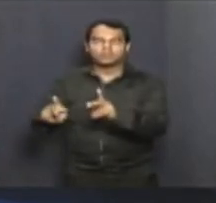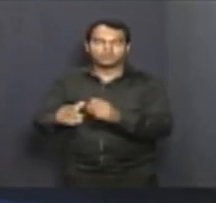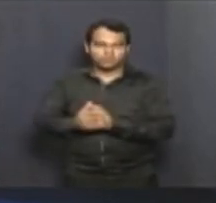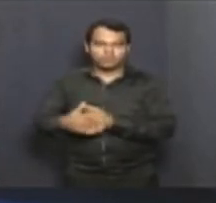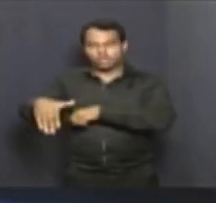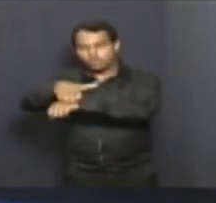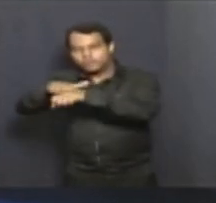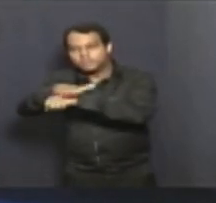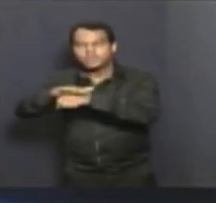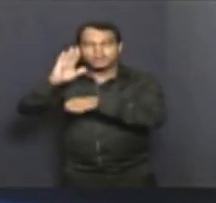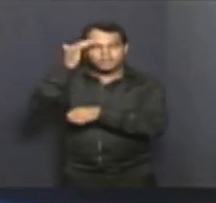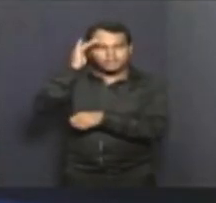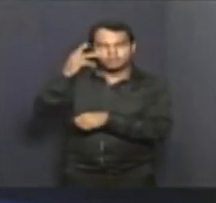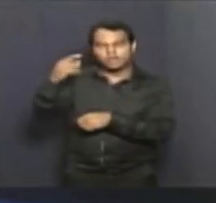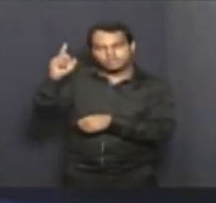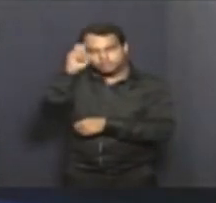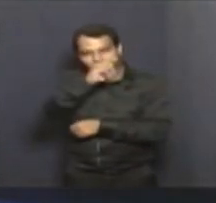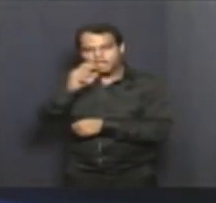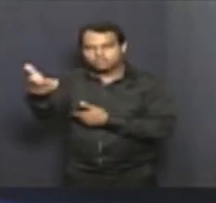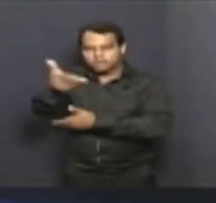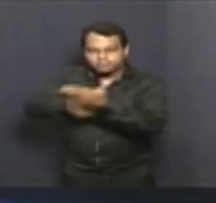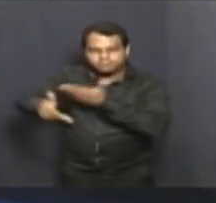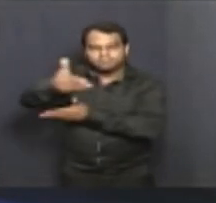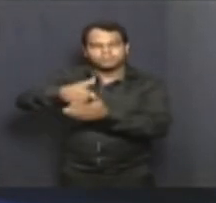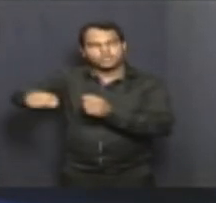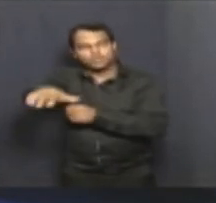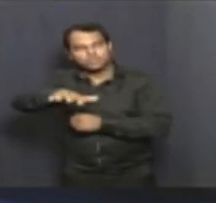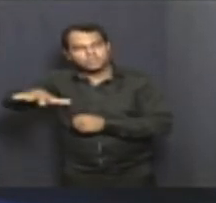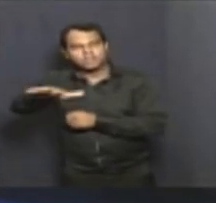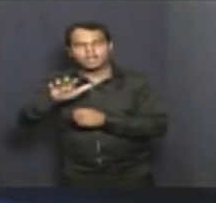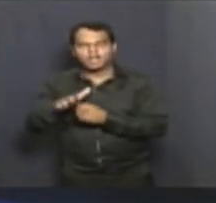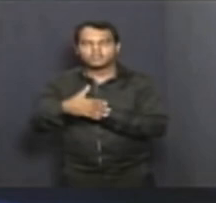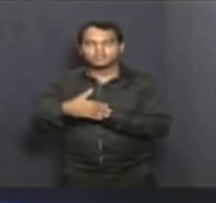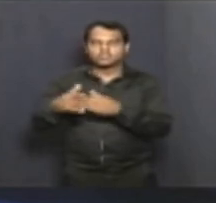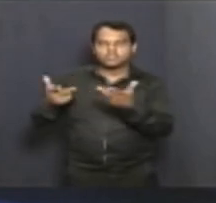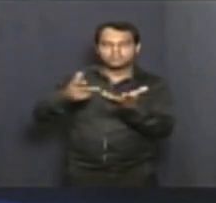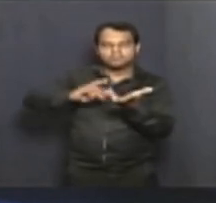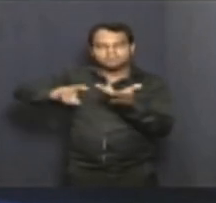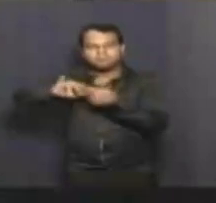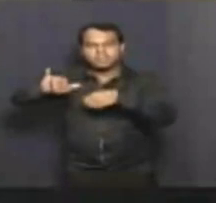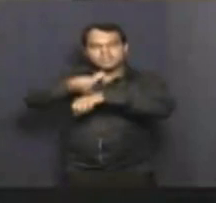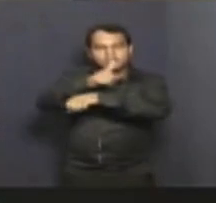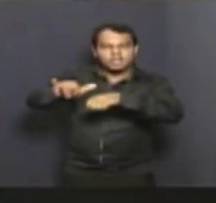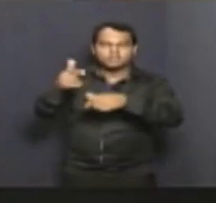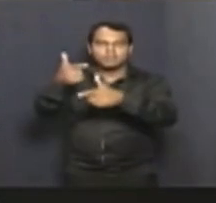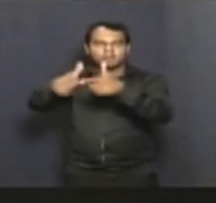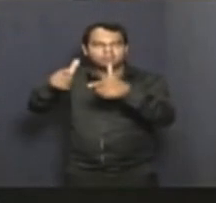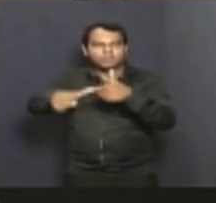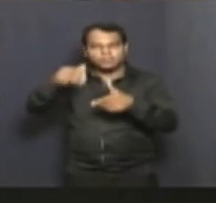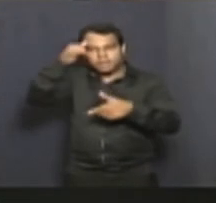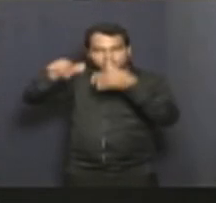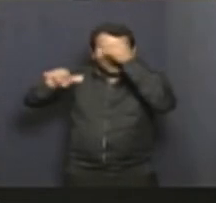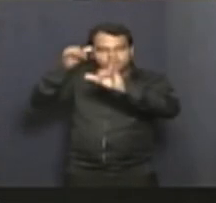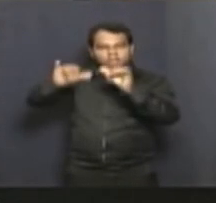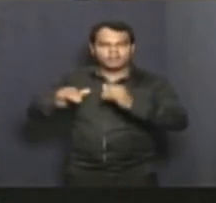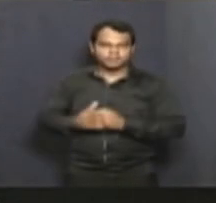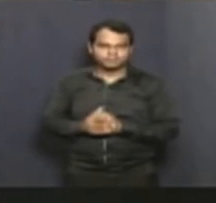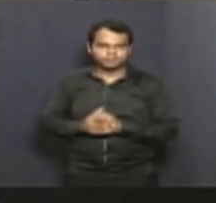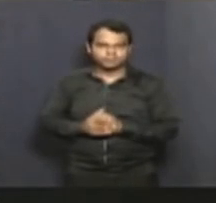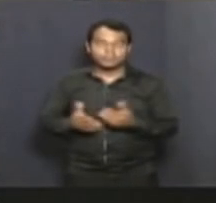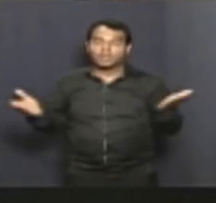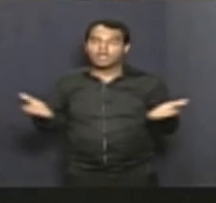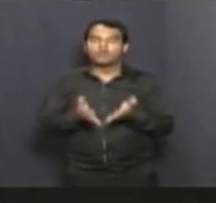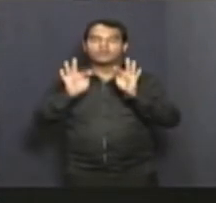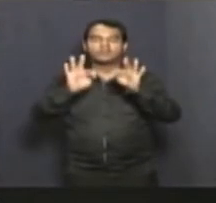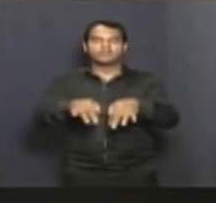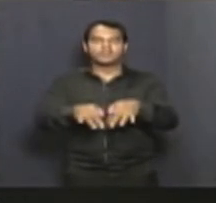entendendo as dificuldades e construindo junto com a sociedade as alternativas e saídas para todos os problemas que nós temos e nós chegamos ao fim de